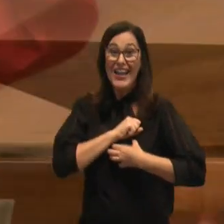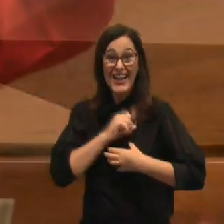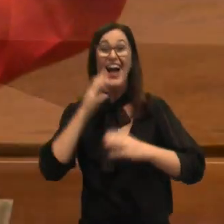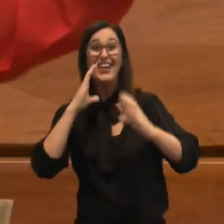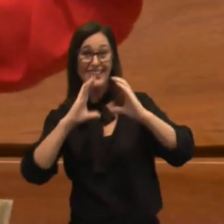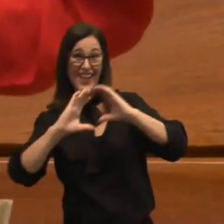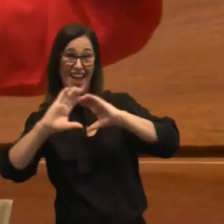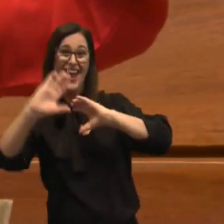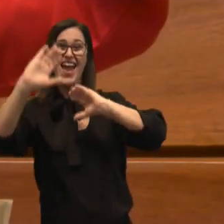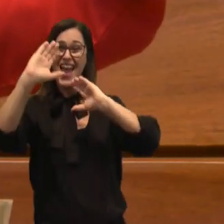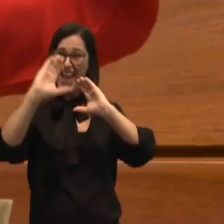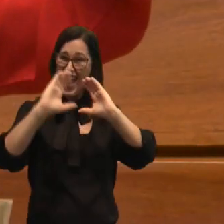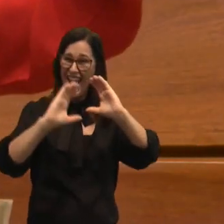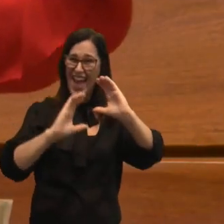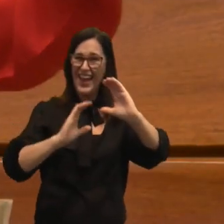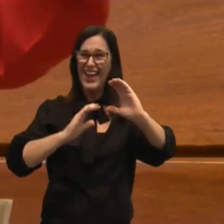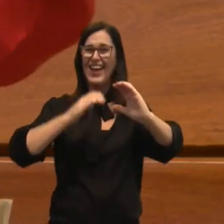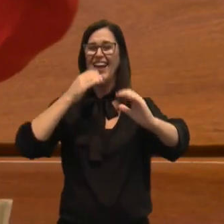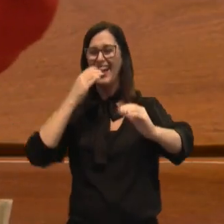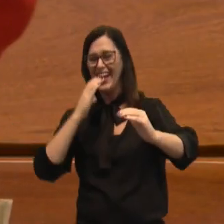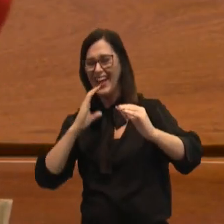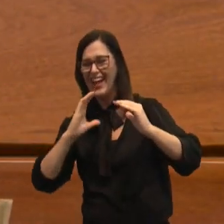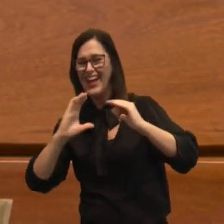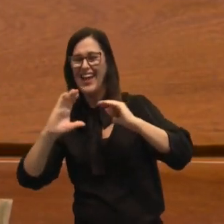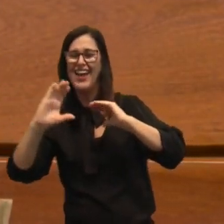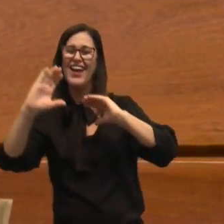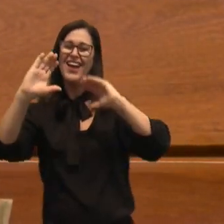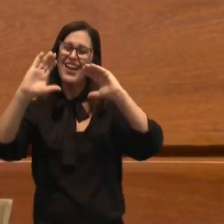amor, cantarei.